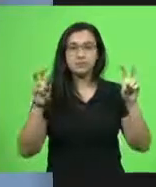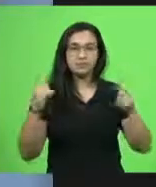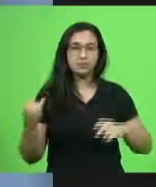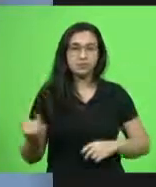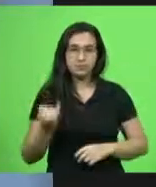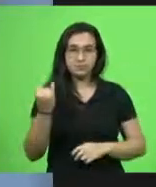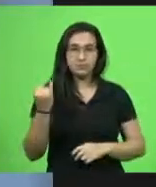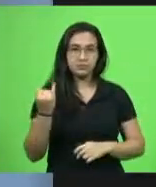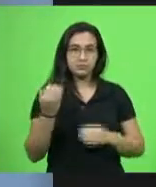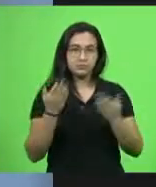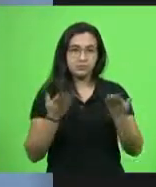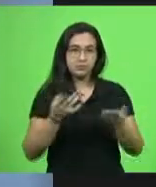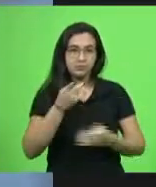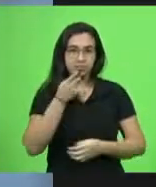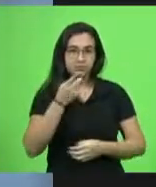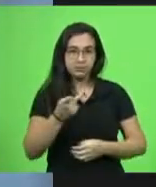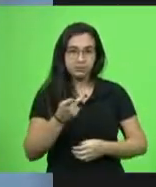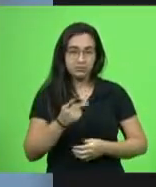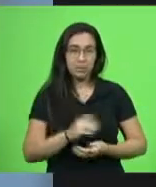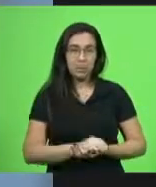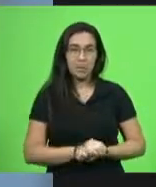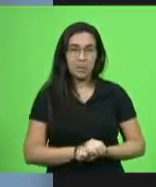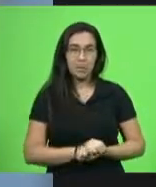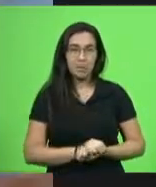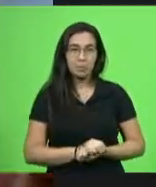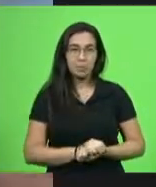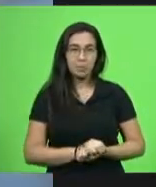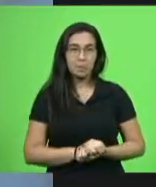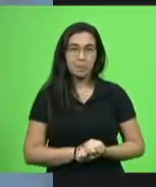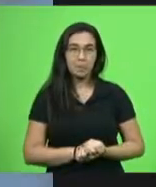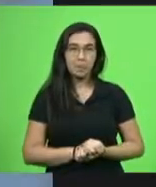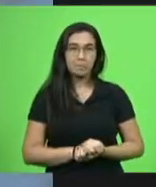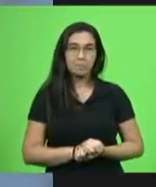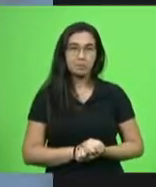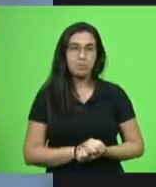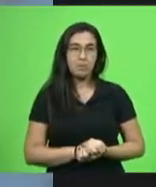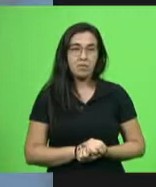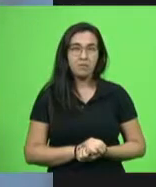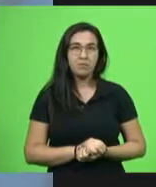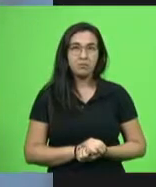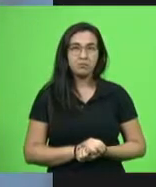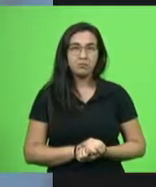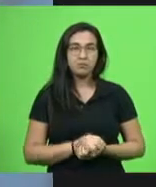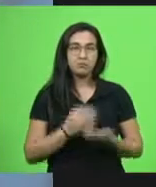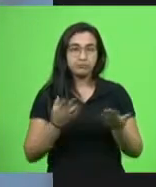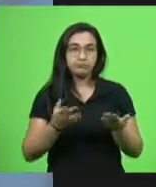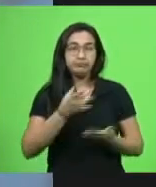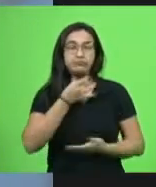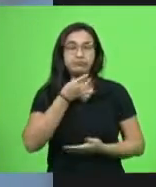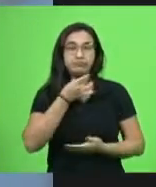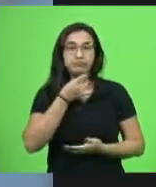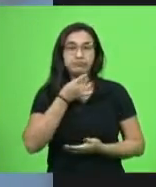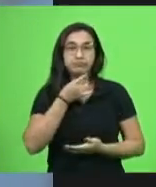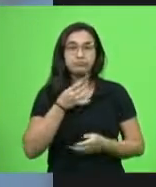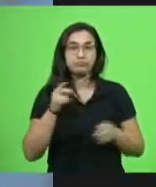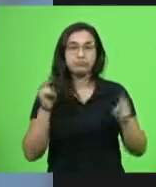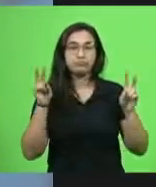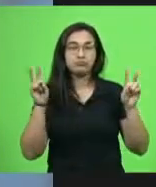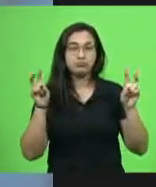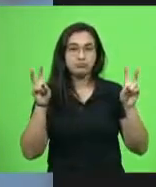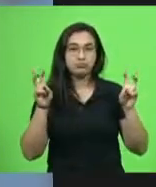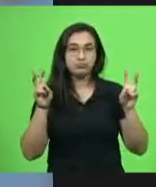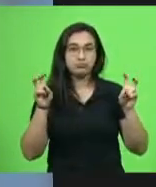no seu pronunciamento. Gostaria de comentar, mas quero comentar, deputado Cobalcini, o pronunciamento